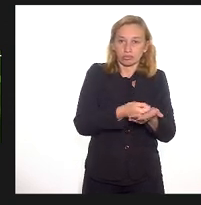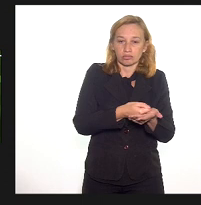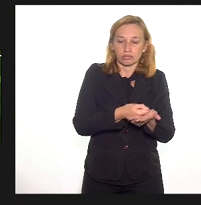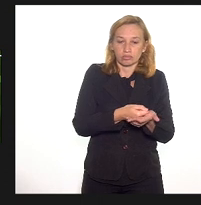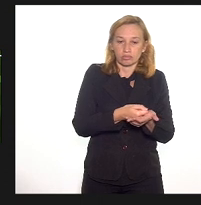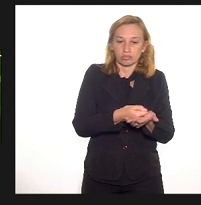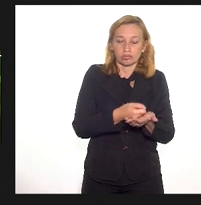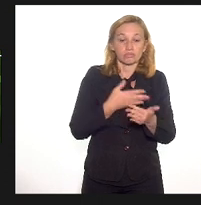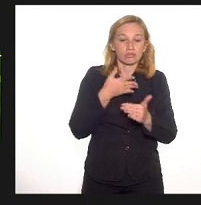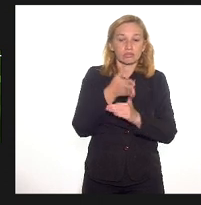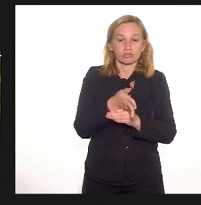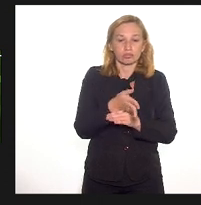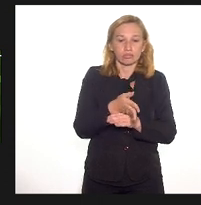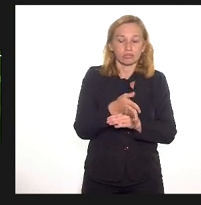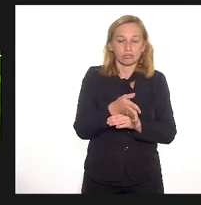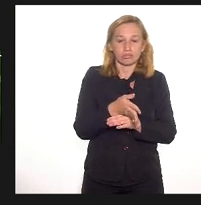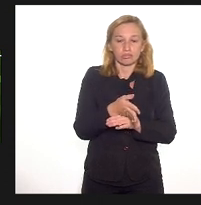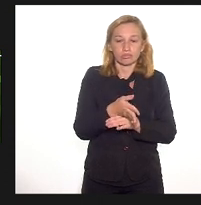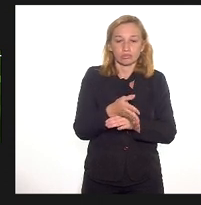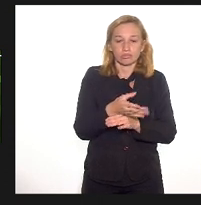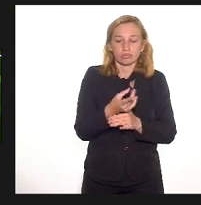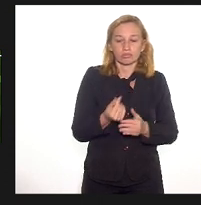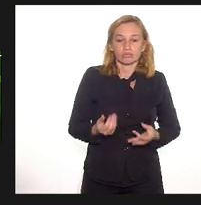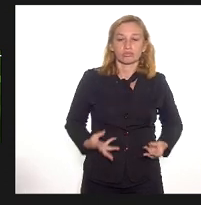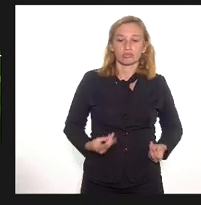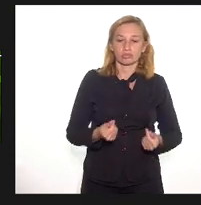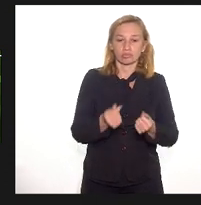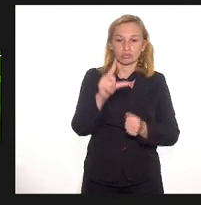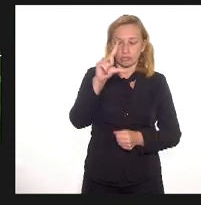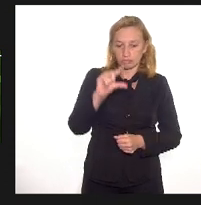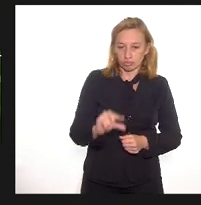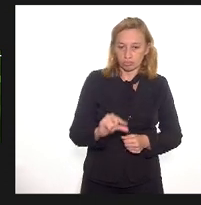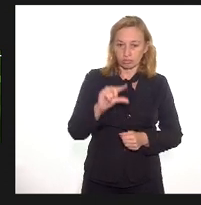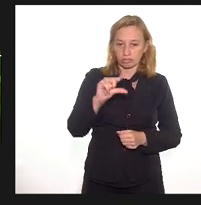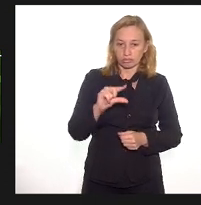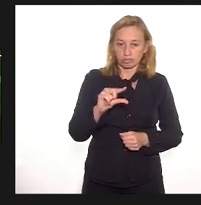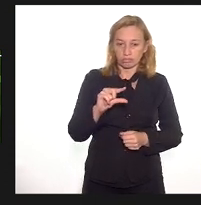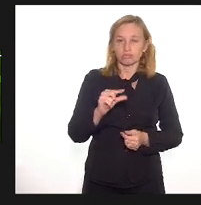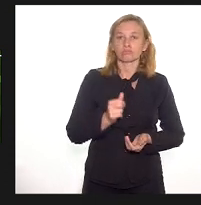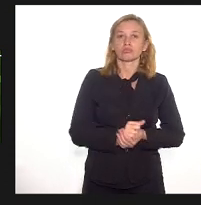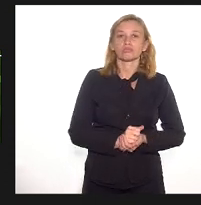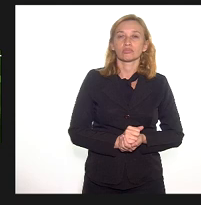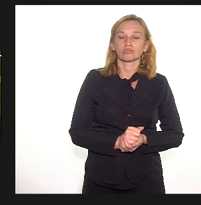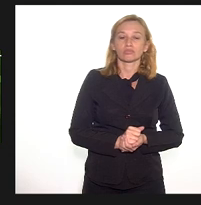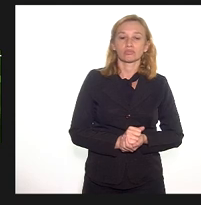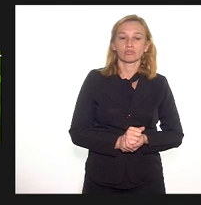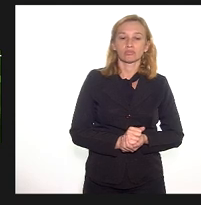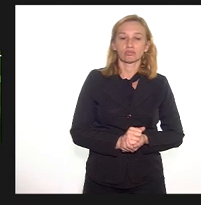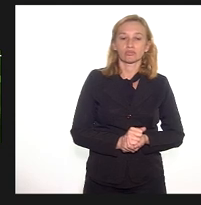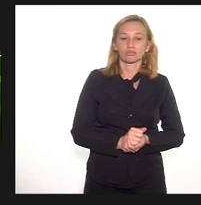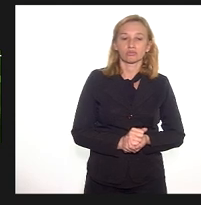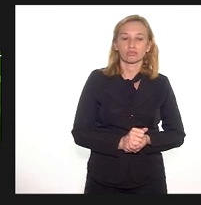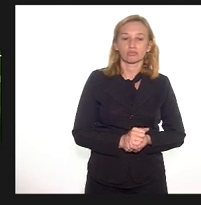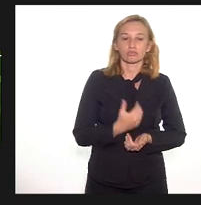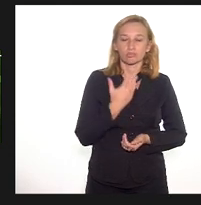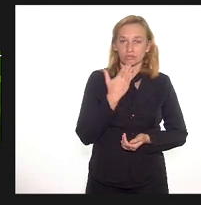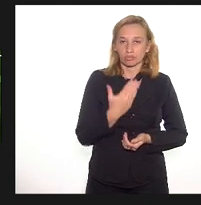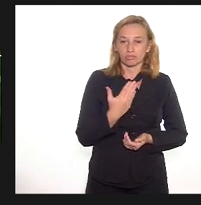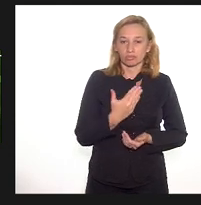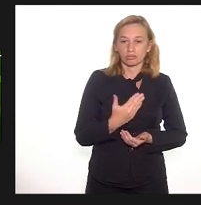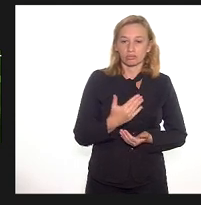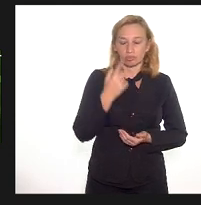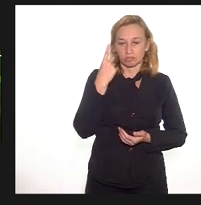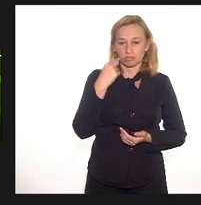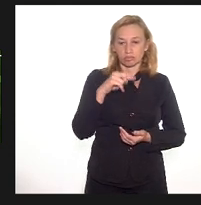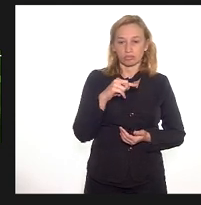se chegar no gasto no seu menor nível e, consequentemente, sistematizar as solicitações, as demandas